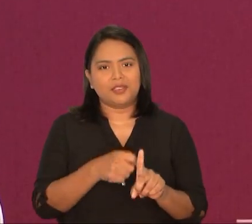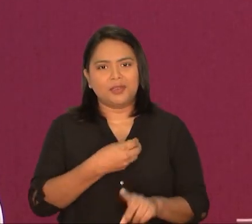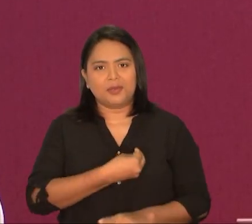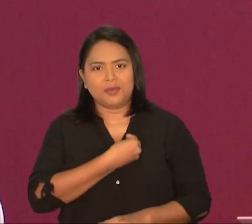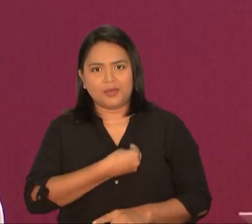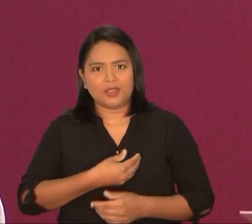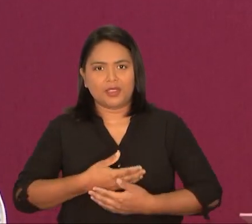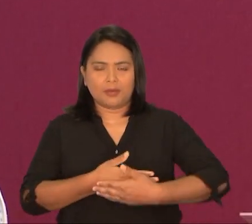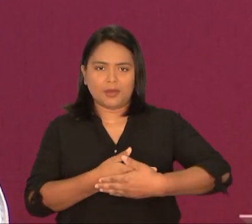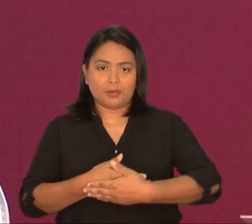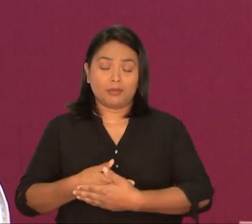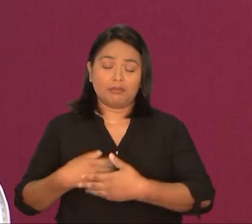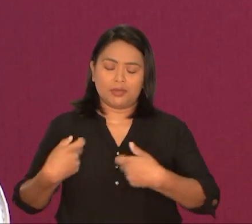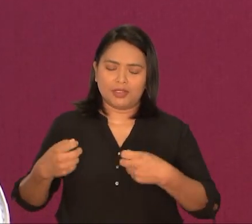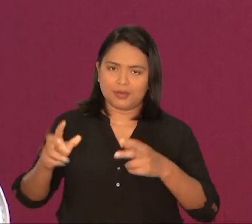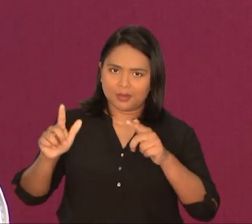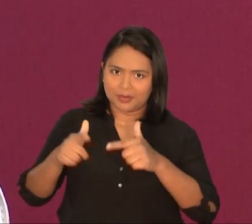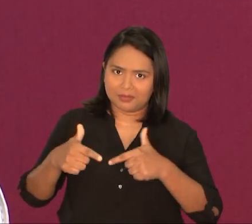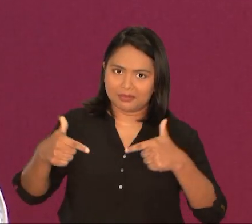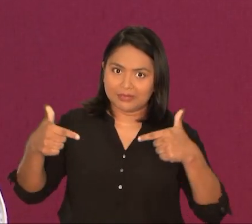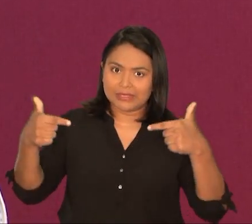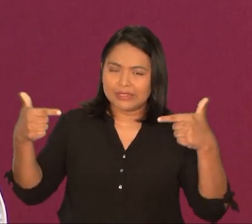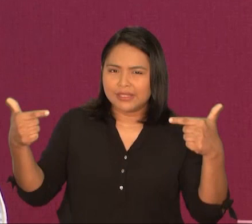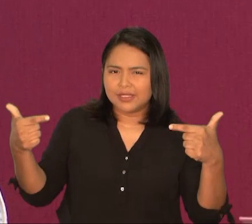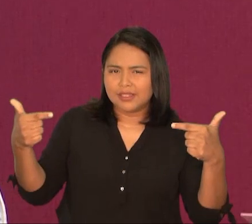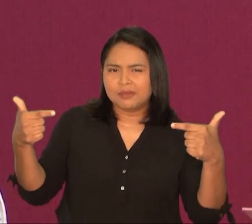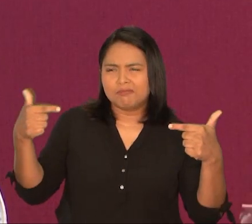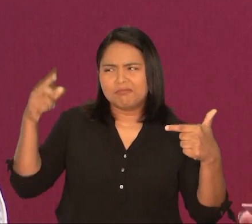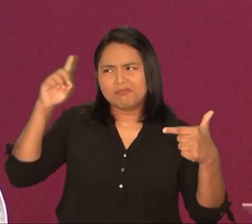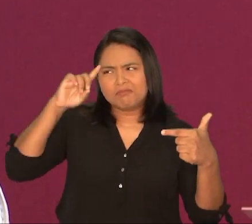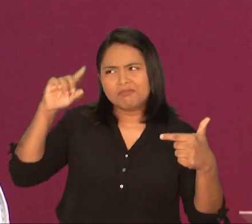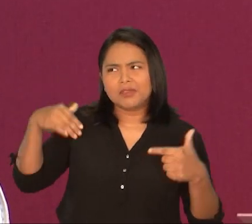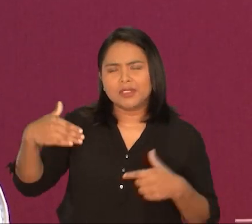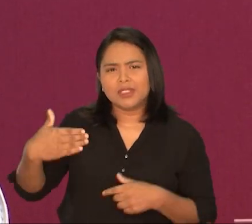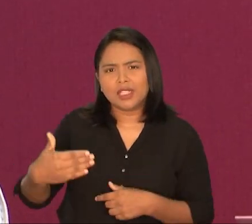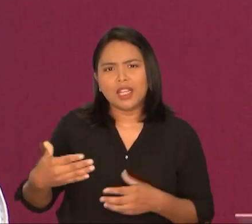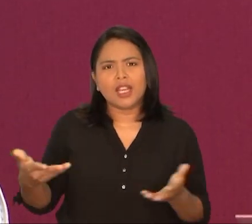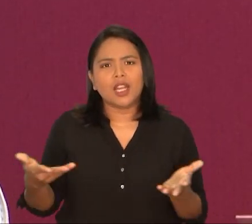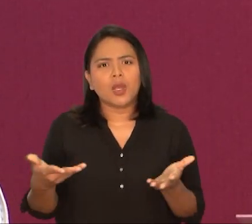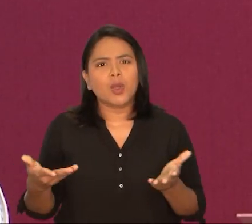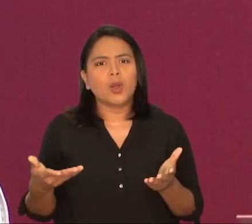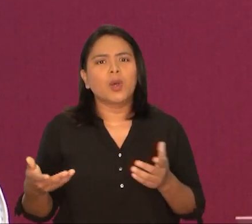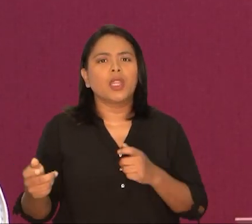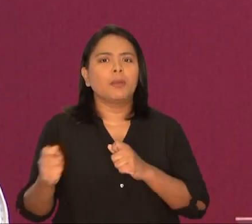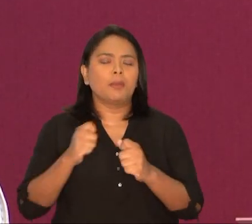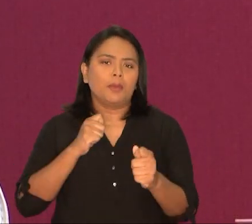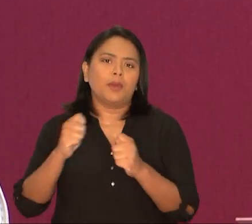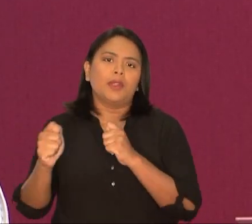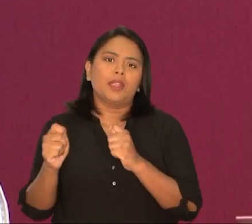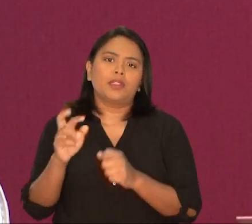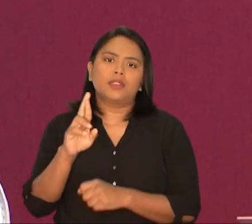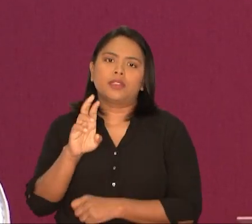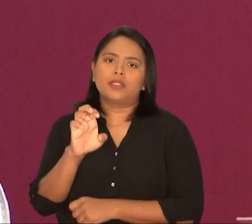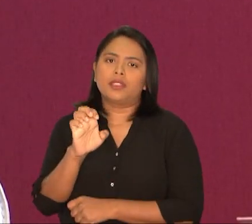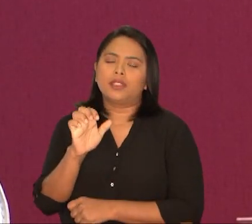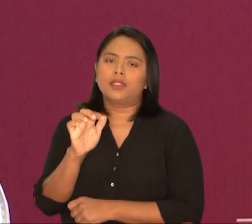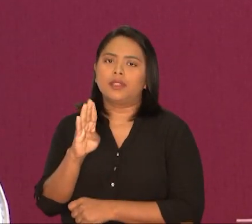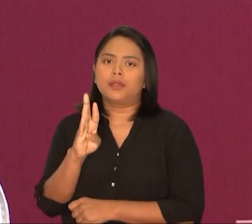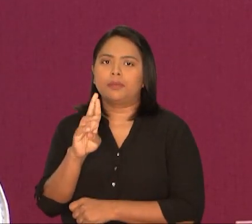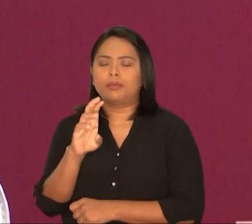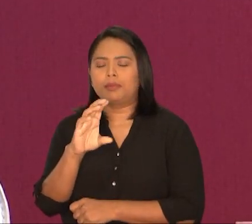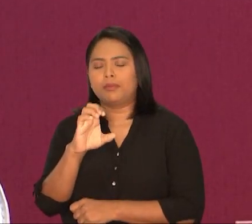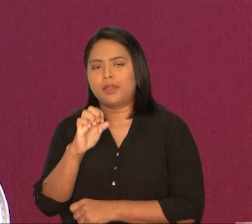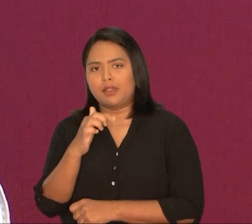Manter o sorriso apesar do cotidiano. Agora a gente vai trazer uma matéria de Rebeca de Alencar que fala sobre a